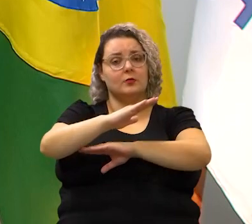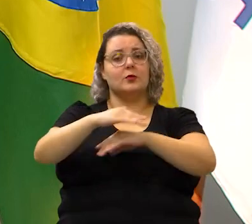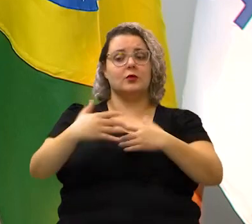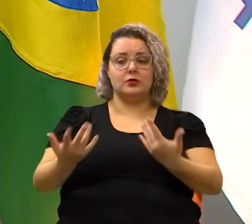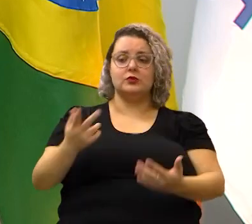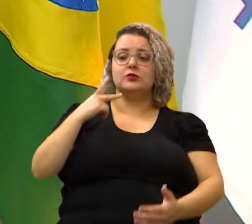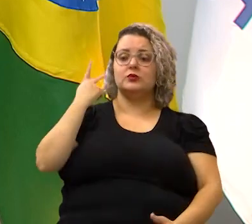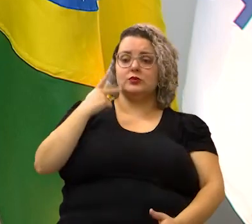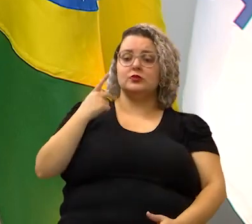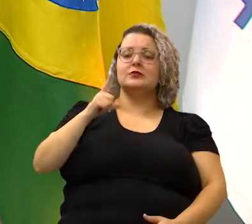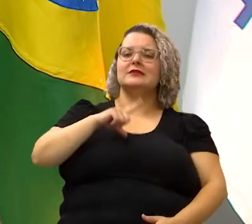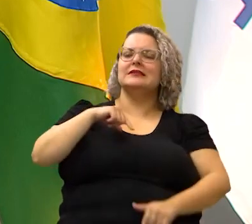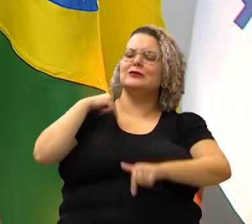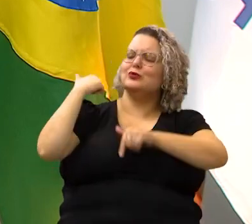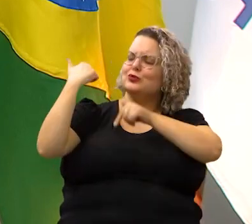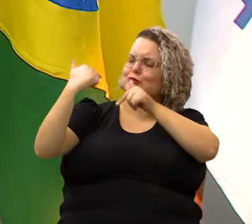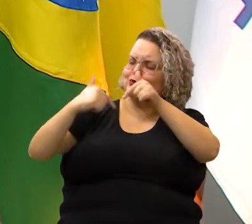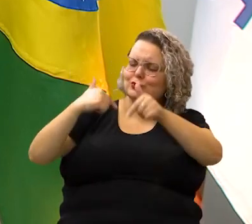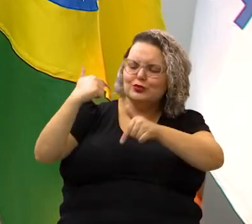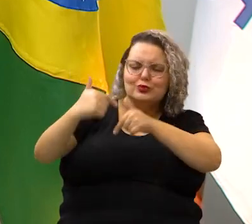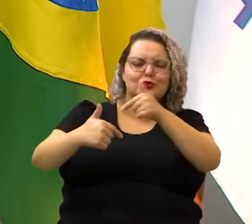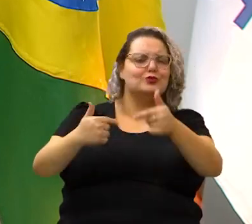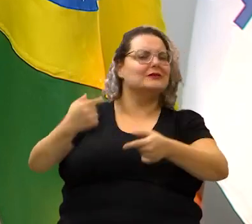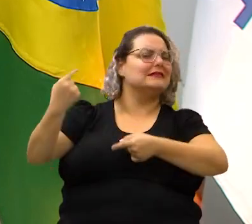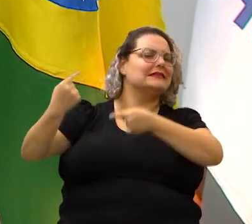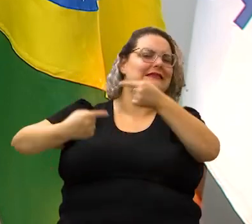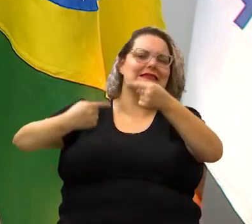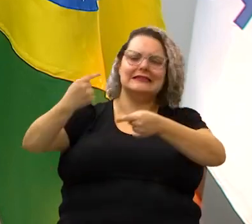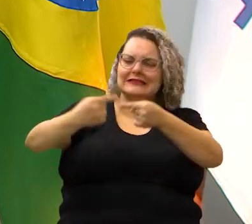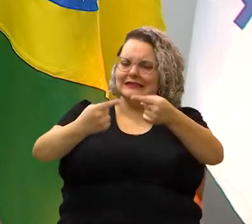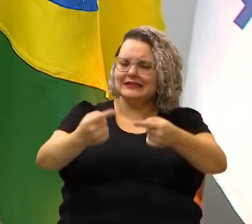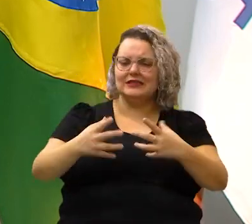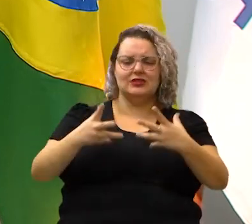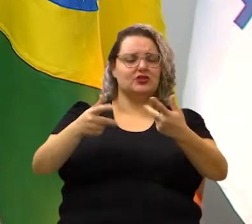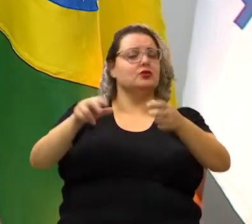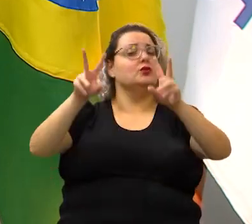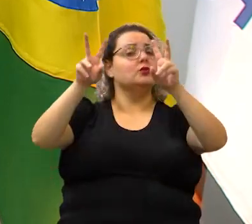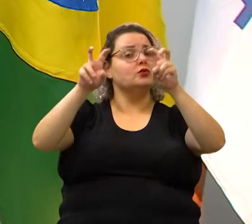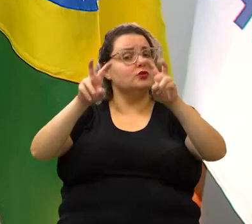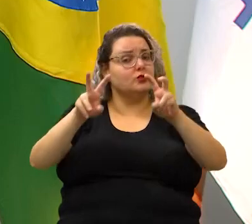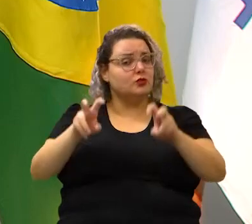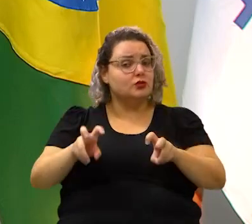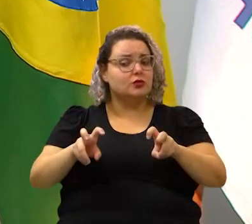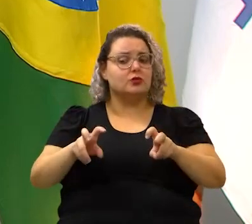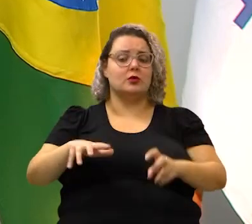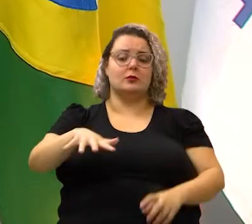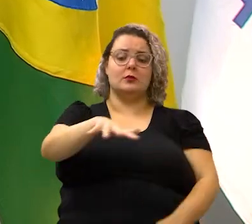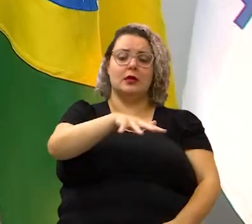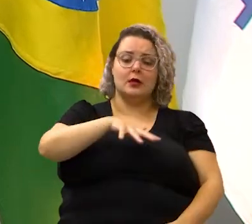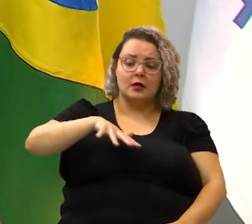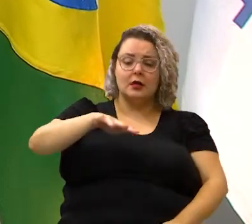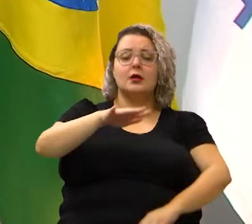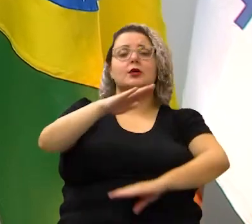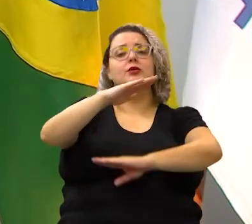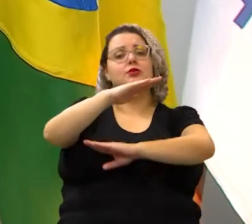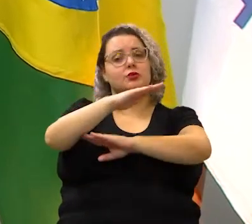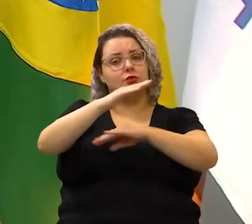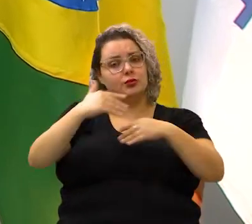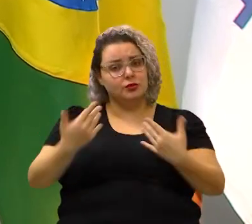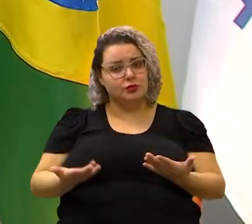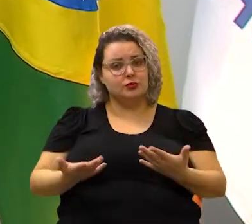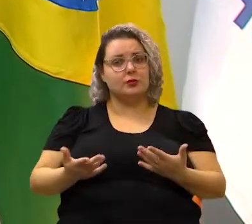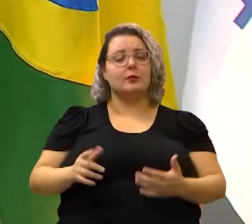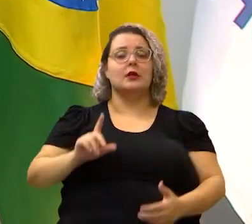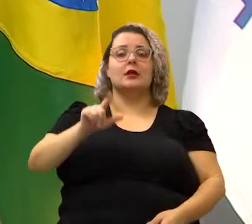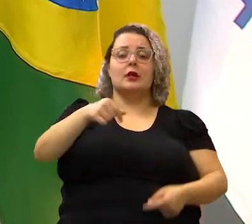Câmara os vereadores eles têm trabalhado muito debatido muito trazido todos os assuntos para o ambiente da